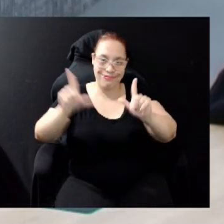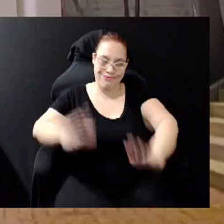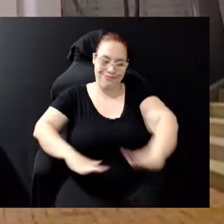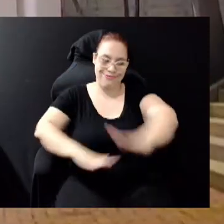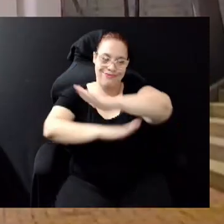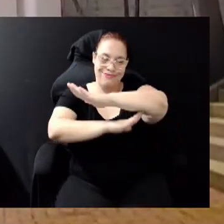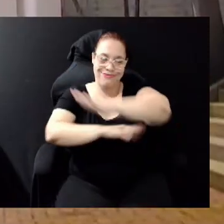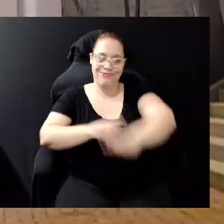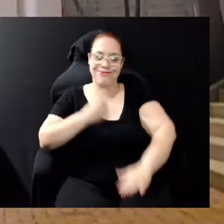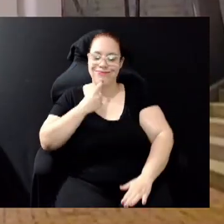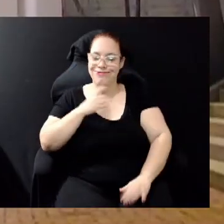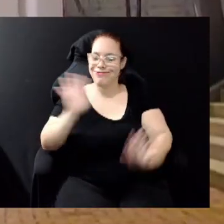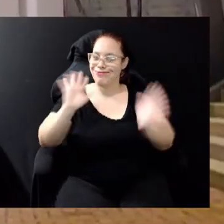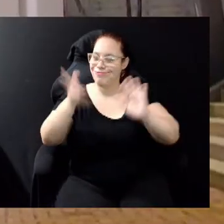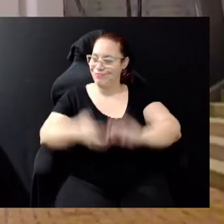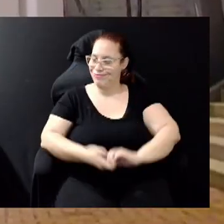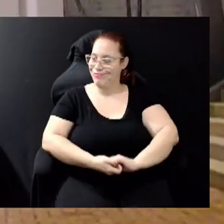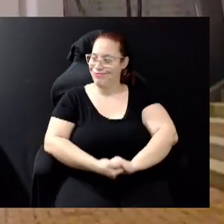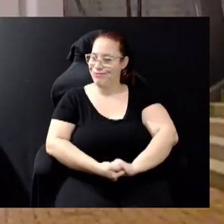Campinas.